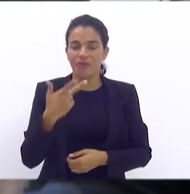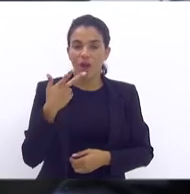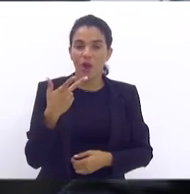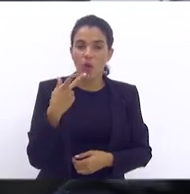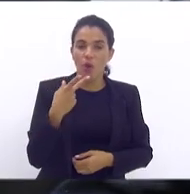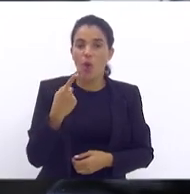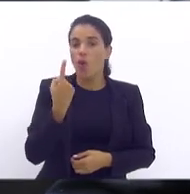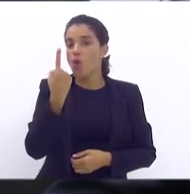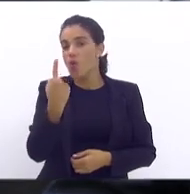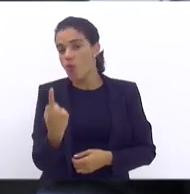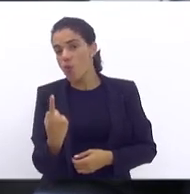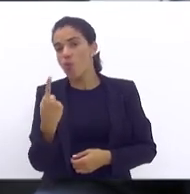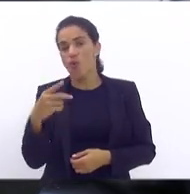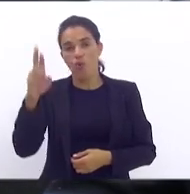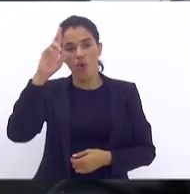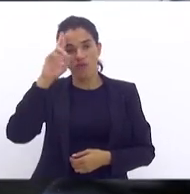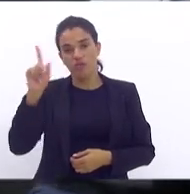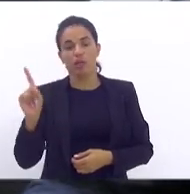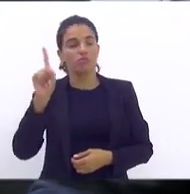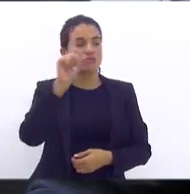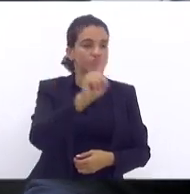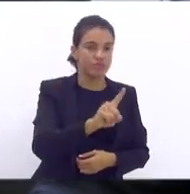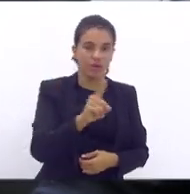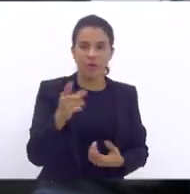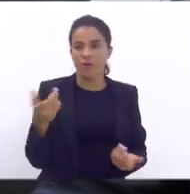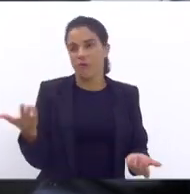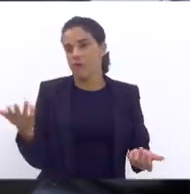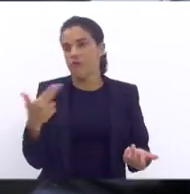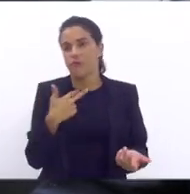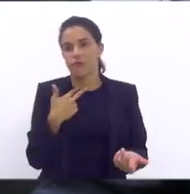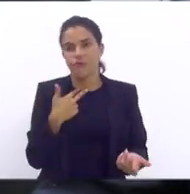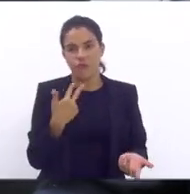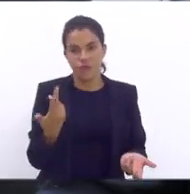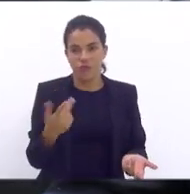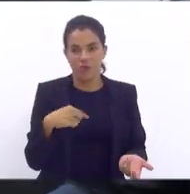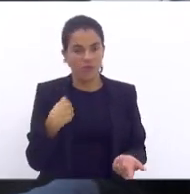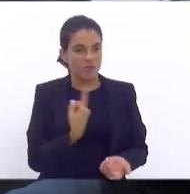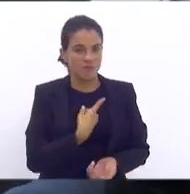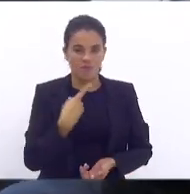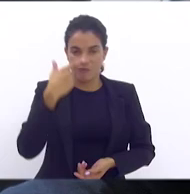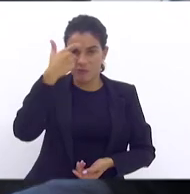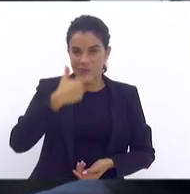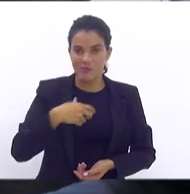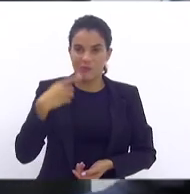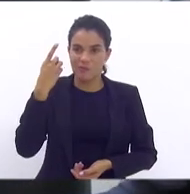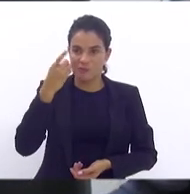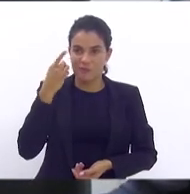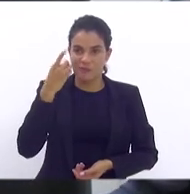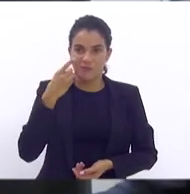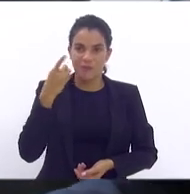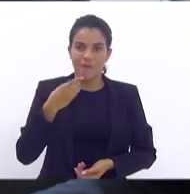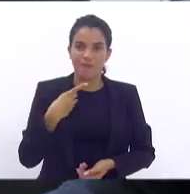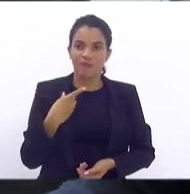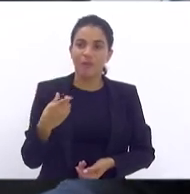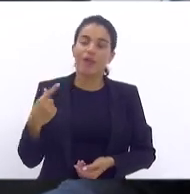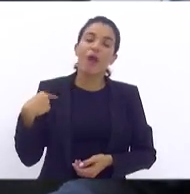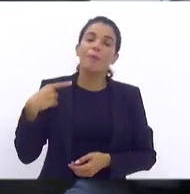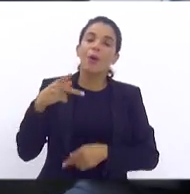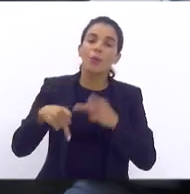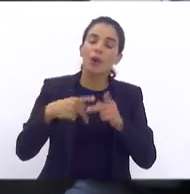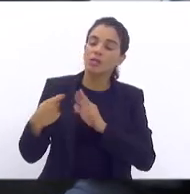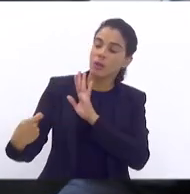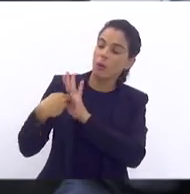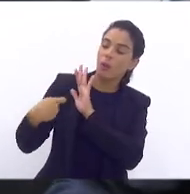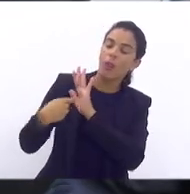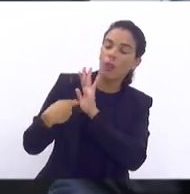um oficial para um, aí não dá, né? Aí, com sinceridade, nós, enquanto parlamentares aqui, nós somos exigidos da população. Qual foi a atitude